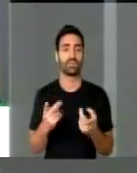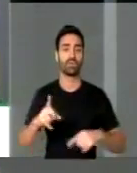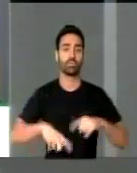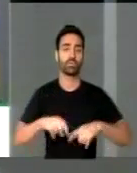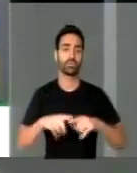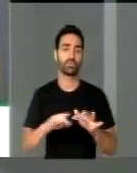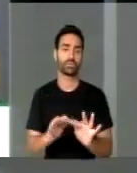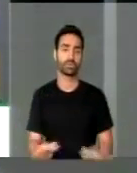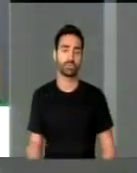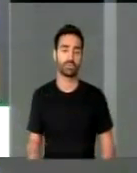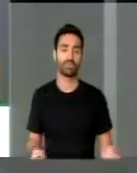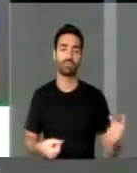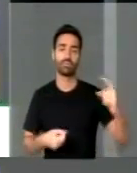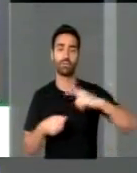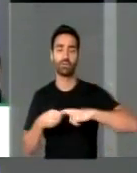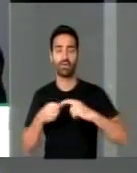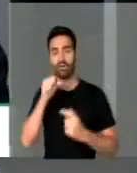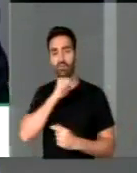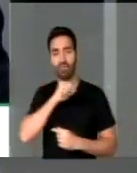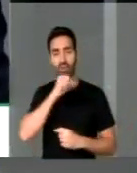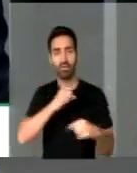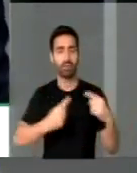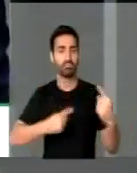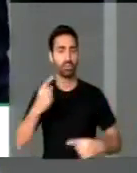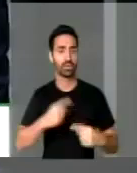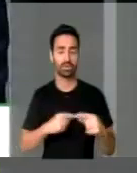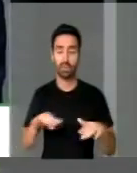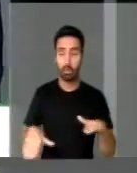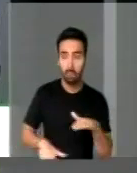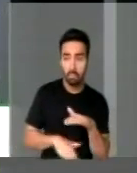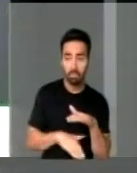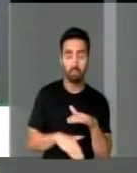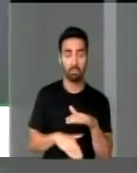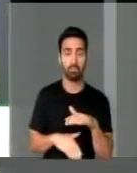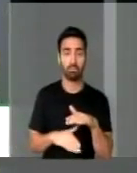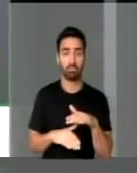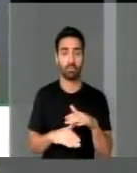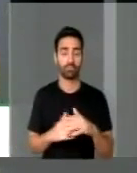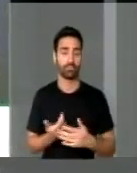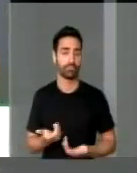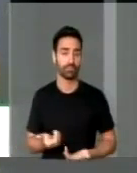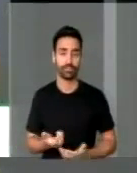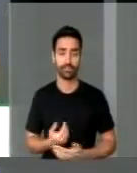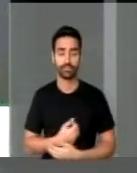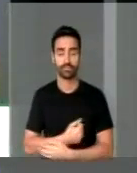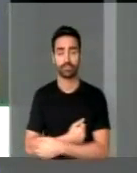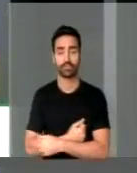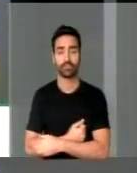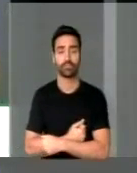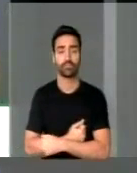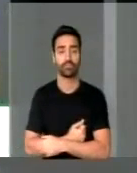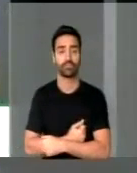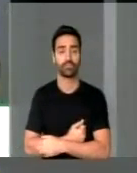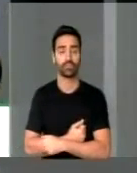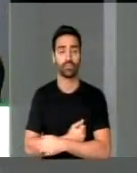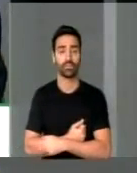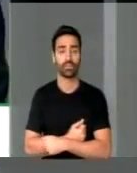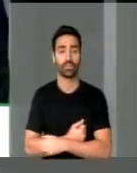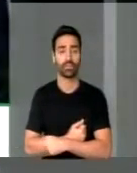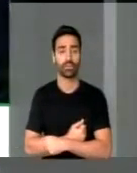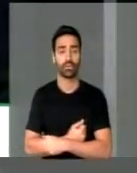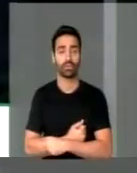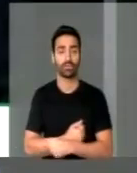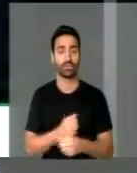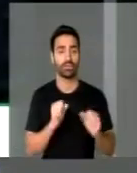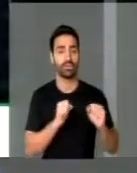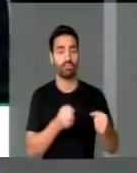A volta da velha política subserviente ao neocolonialismo. A defesa da política